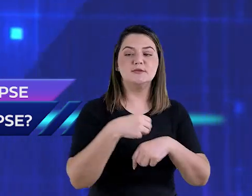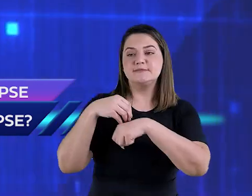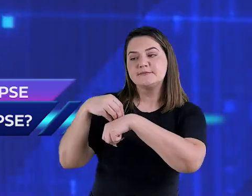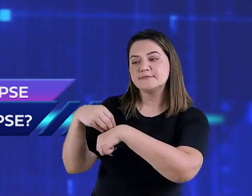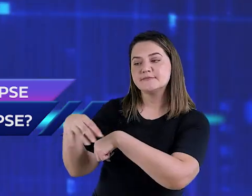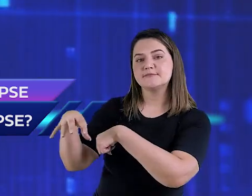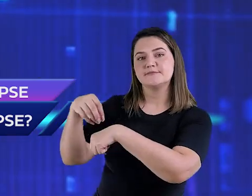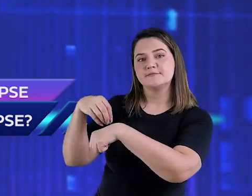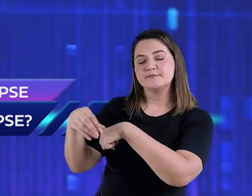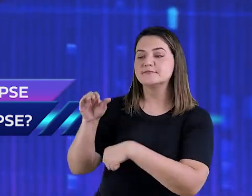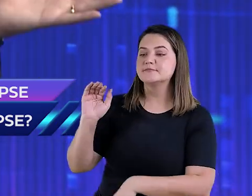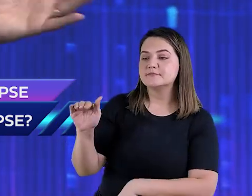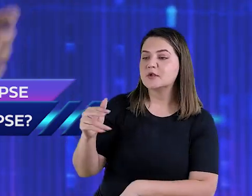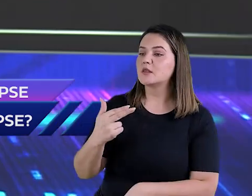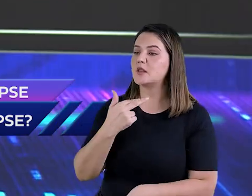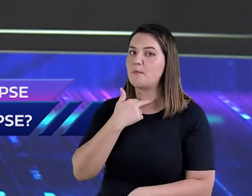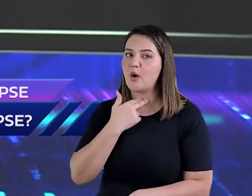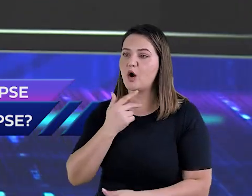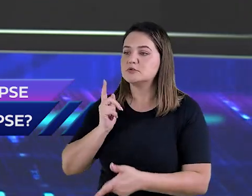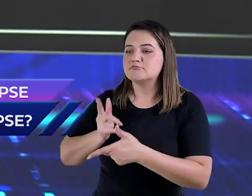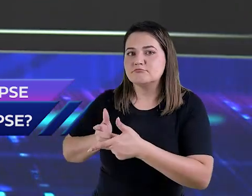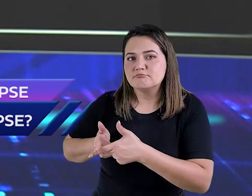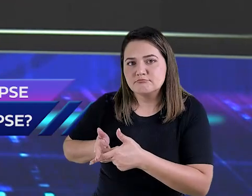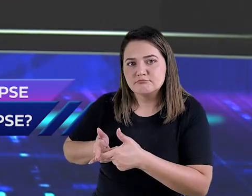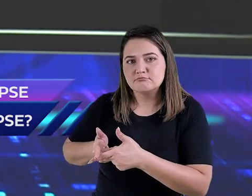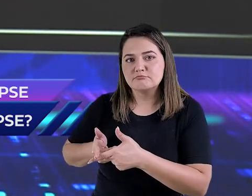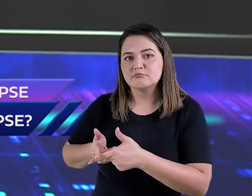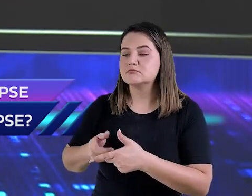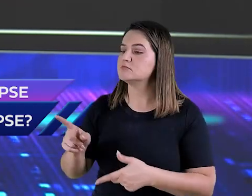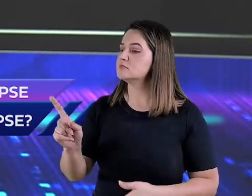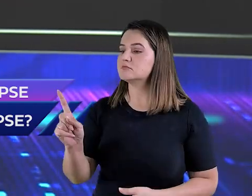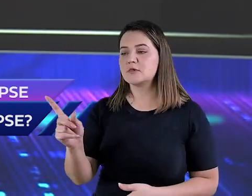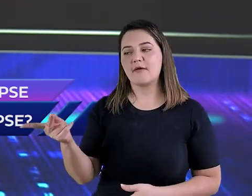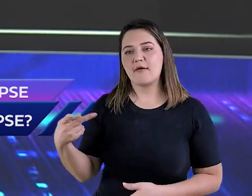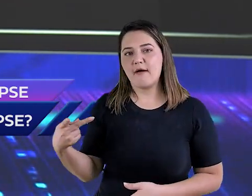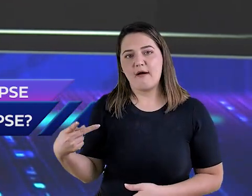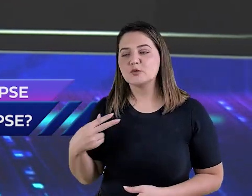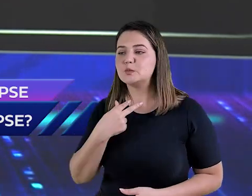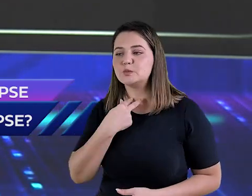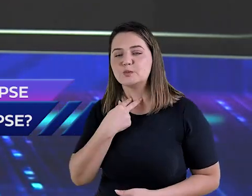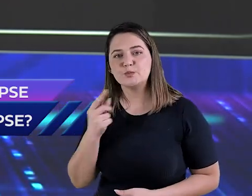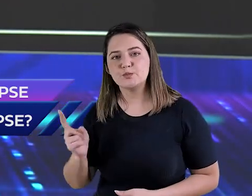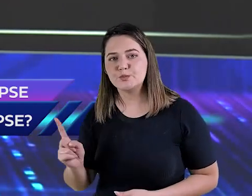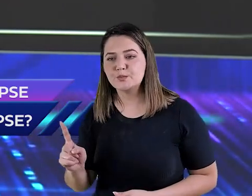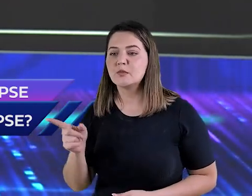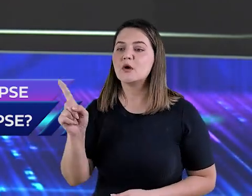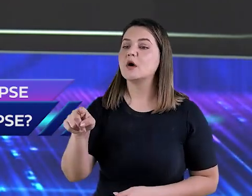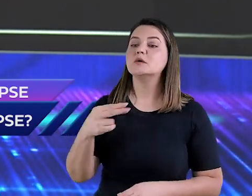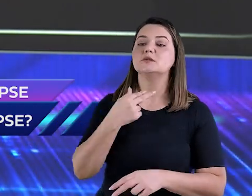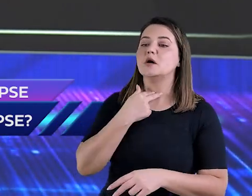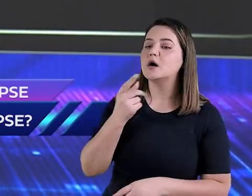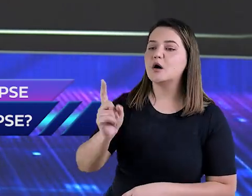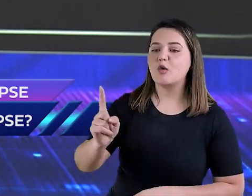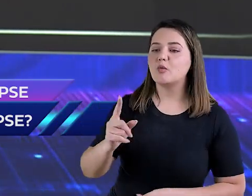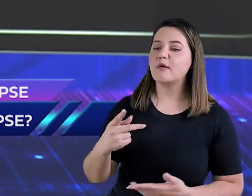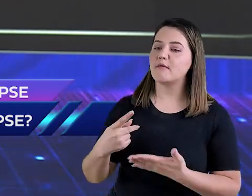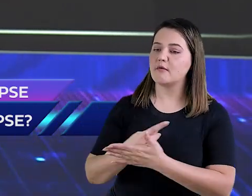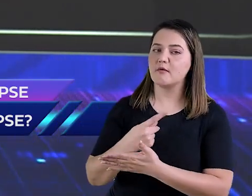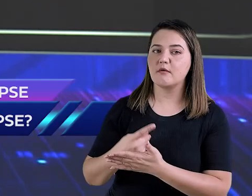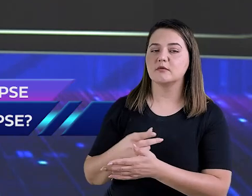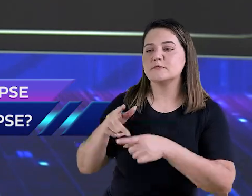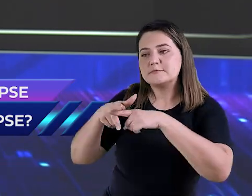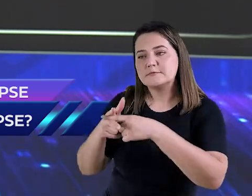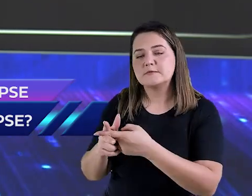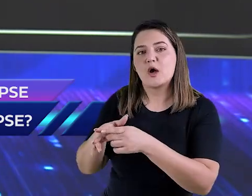Isso significa que eu preciso repreendê-las. Há momentos que eu preciso dizer assim, olha, não vão por aí não façam isso. Isso não é o melhor caminho para